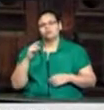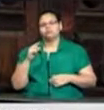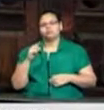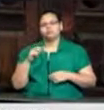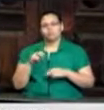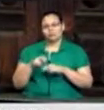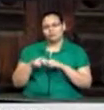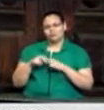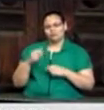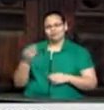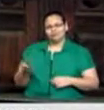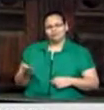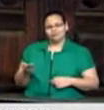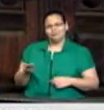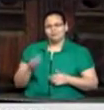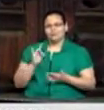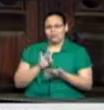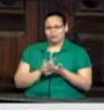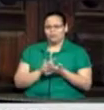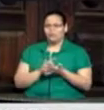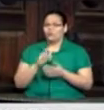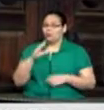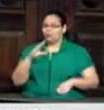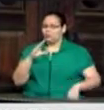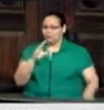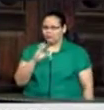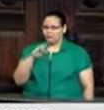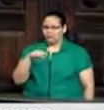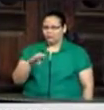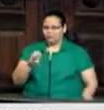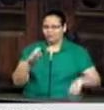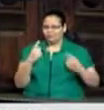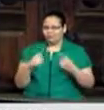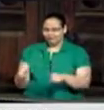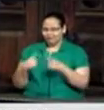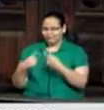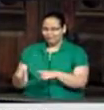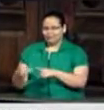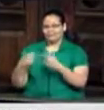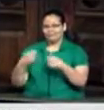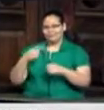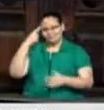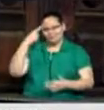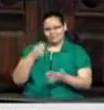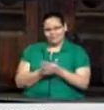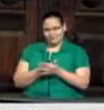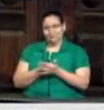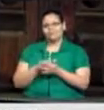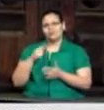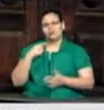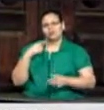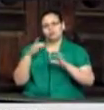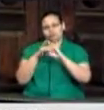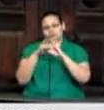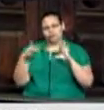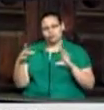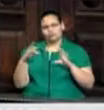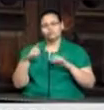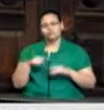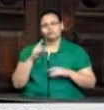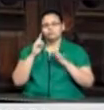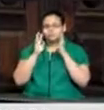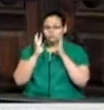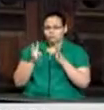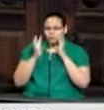um ato verdadeiramente criminoso, mas que deve ser decidido de forma democrática, ouvindo